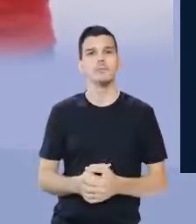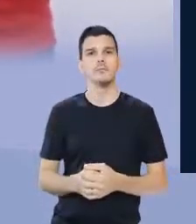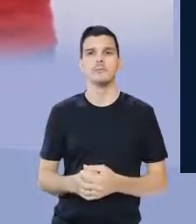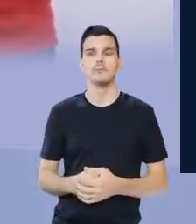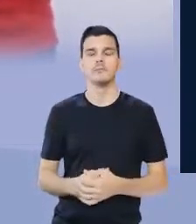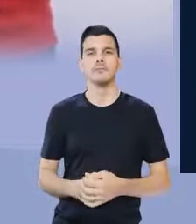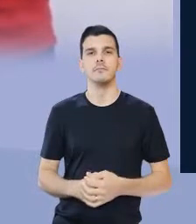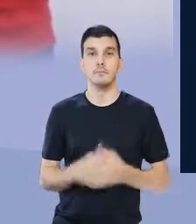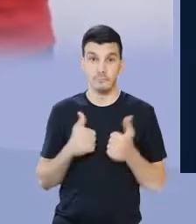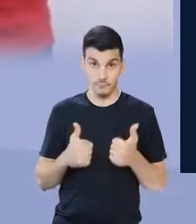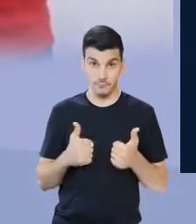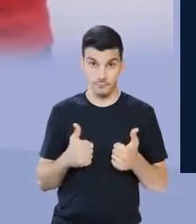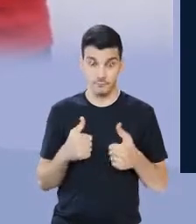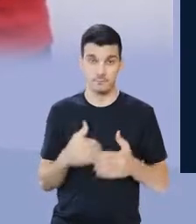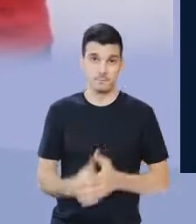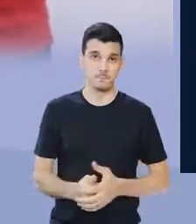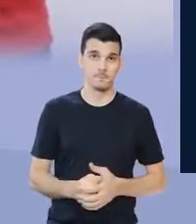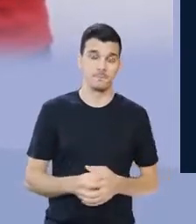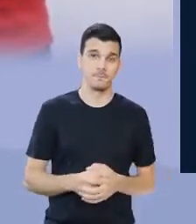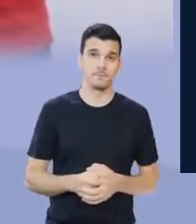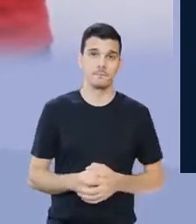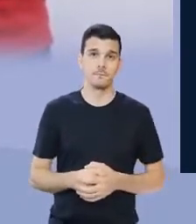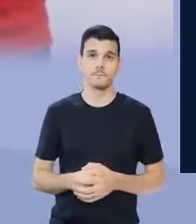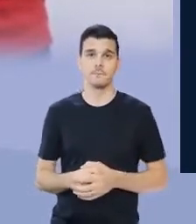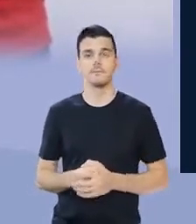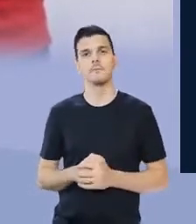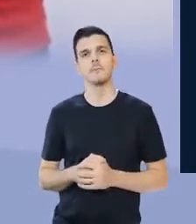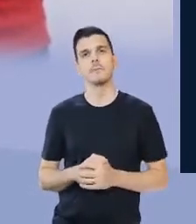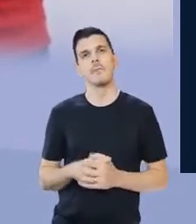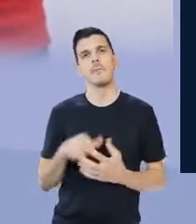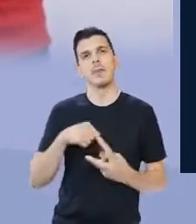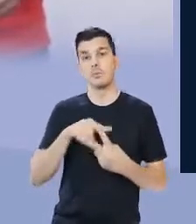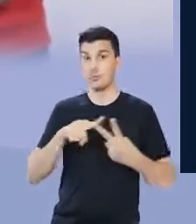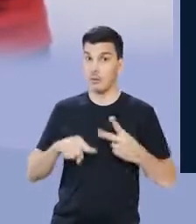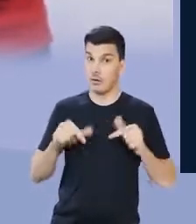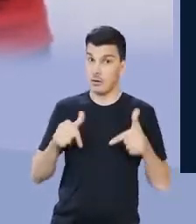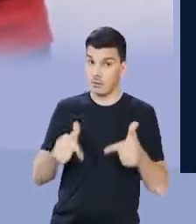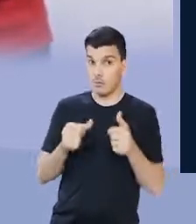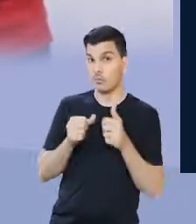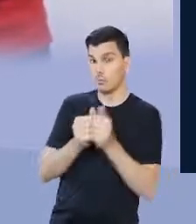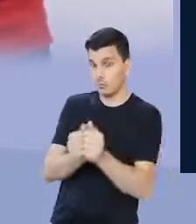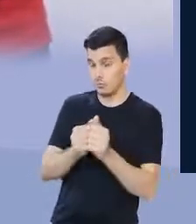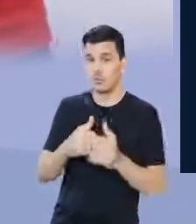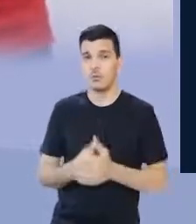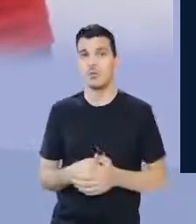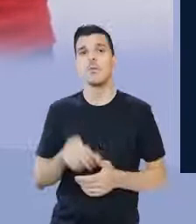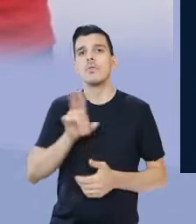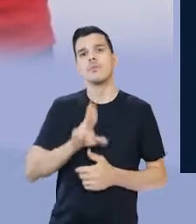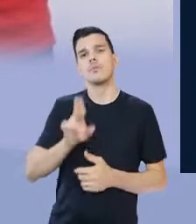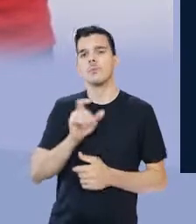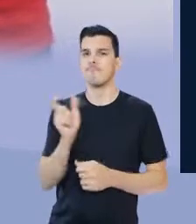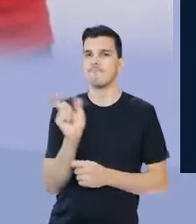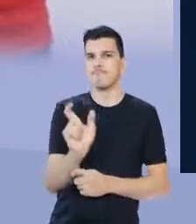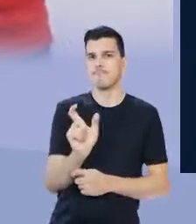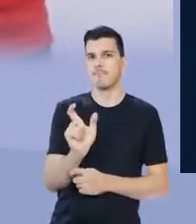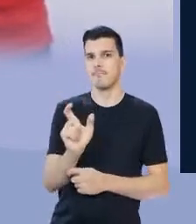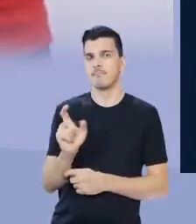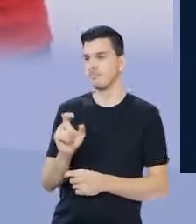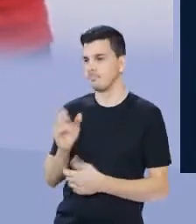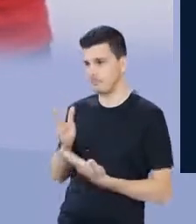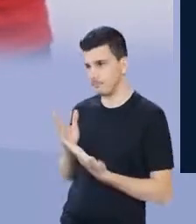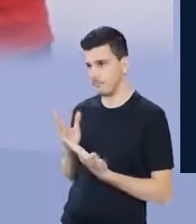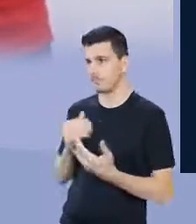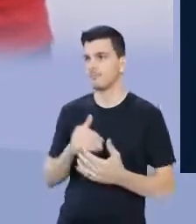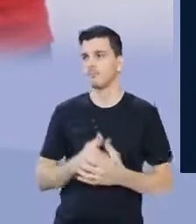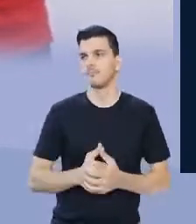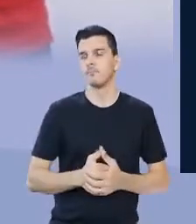Tudo bem? E aqui nós temos duas ações ao mesmo tempo e a gente usa a palavra while. The